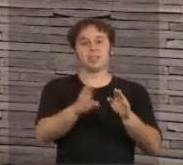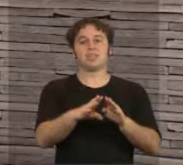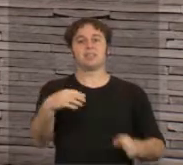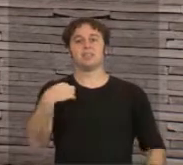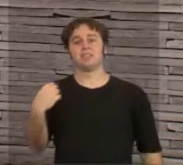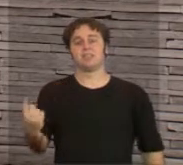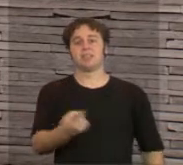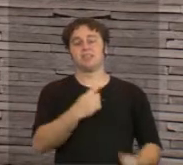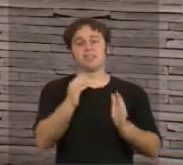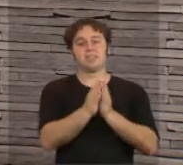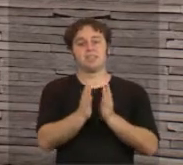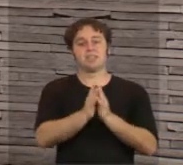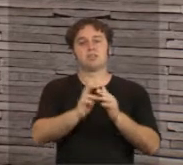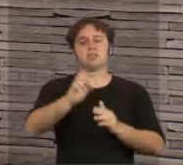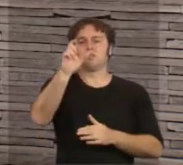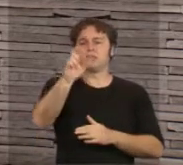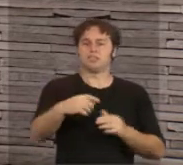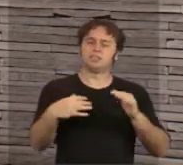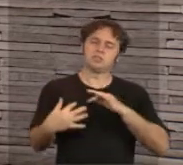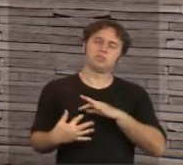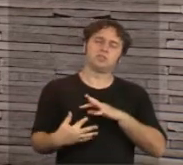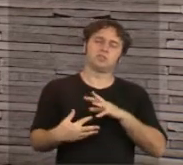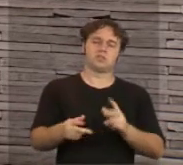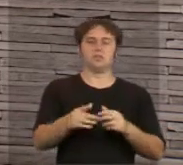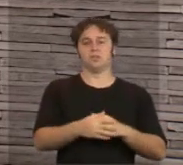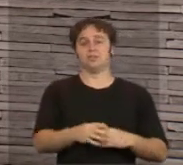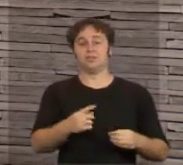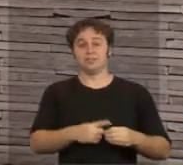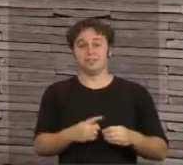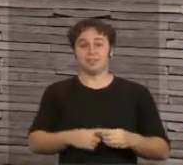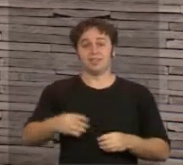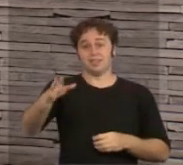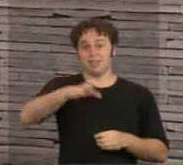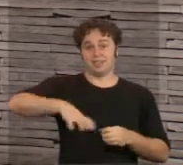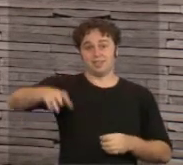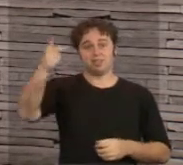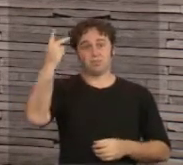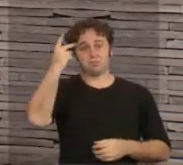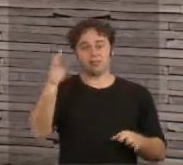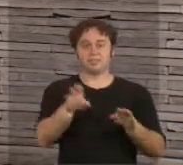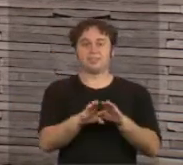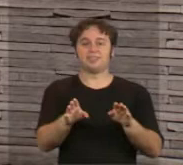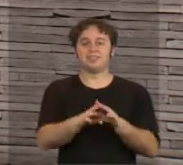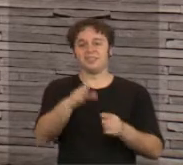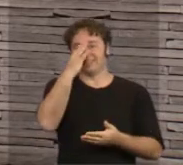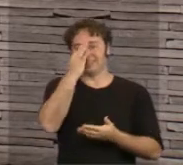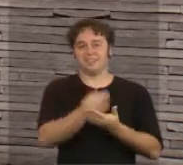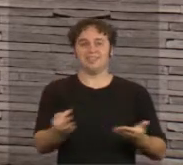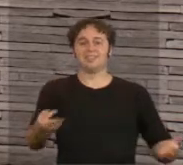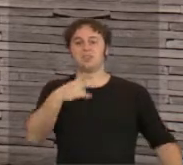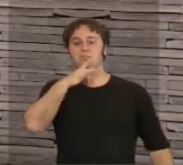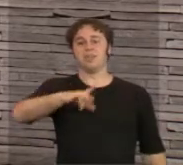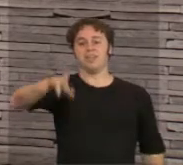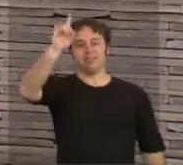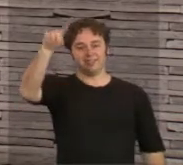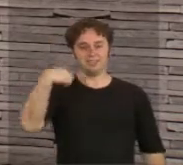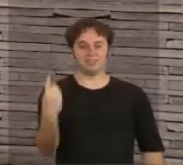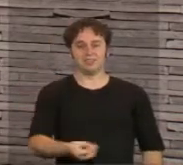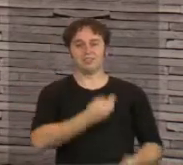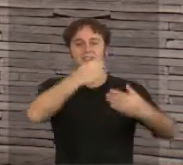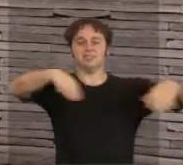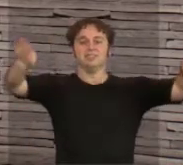você, para todos os andreenses e para toda a região metropolitana agora. Com fé, Pai nosso que estais nos